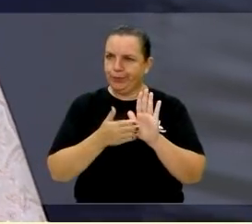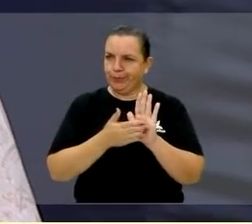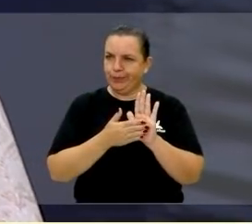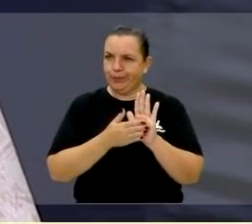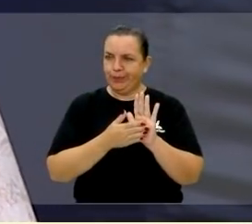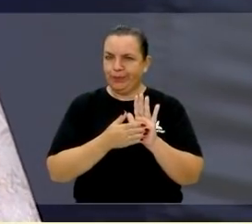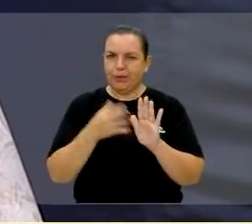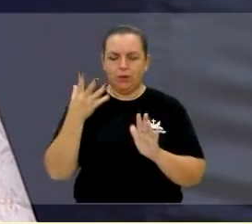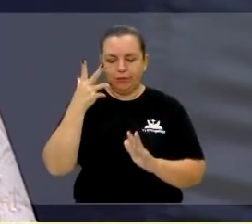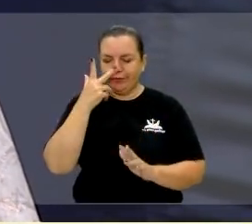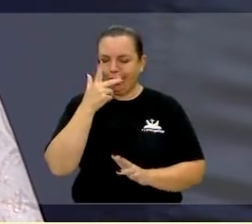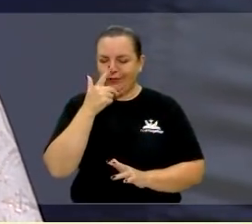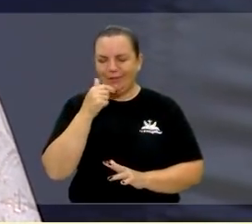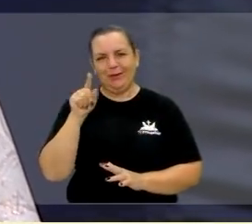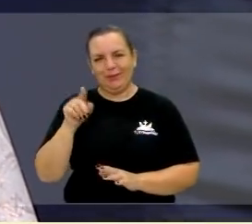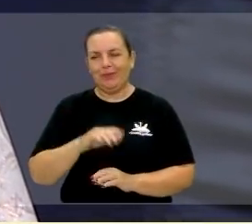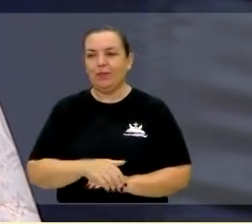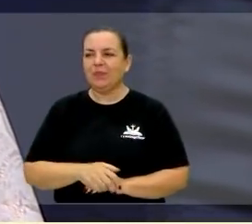tão bonito isso.